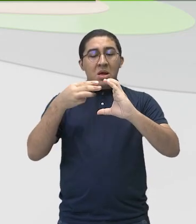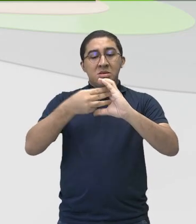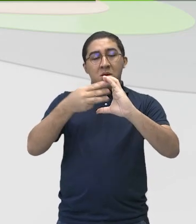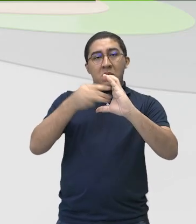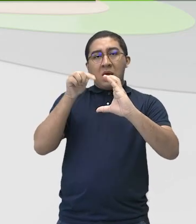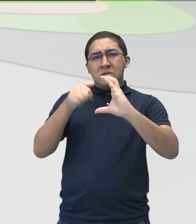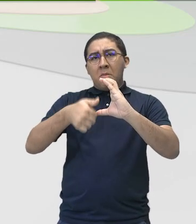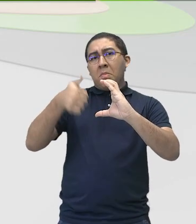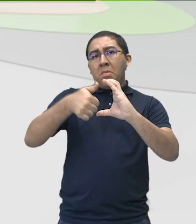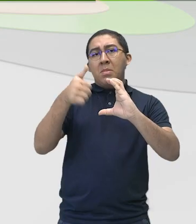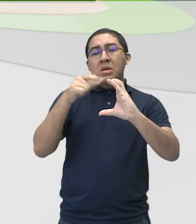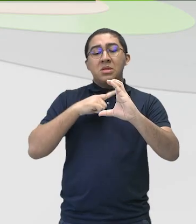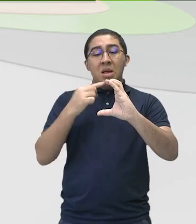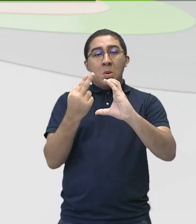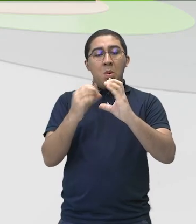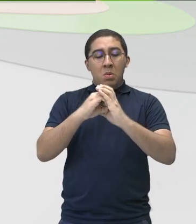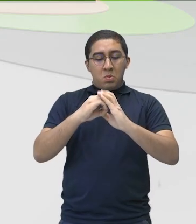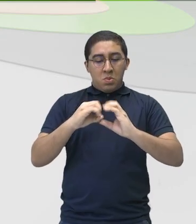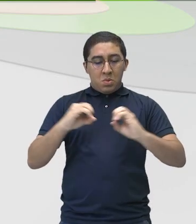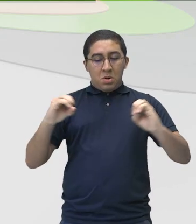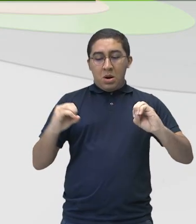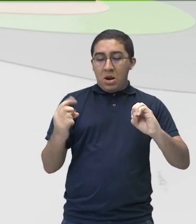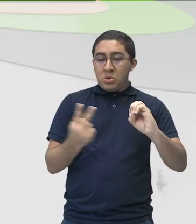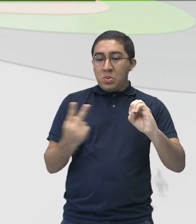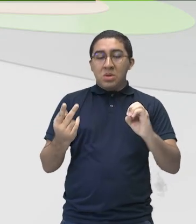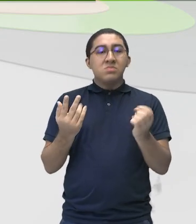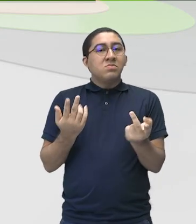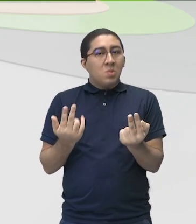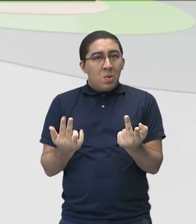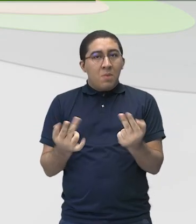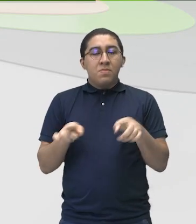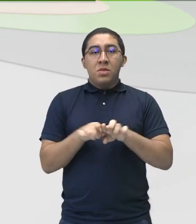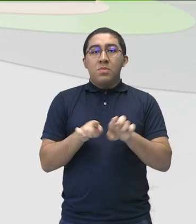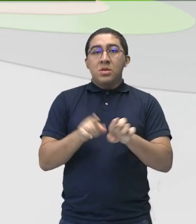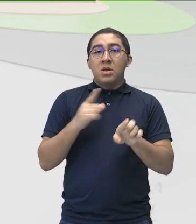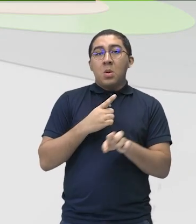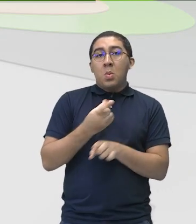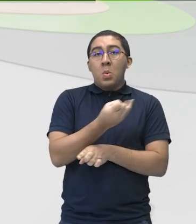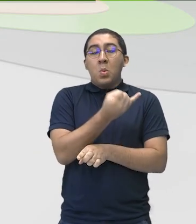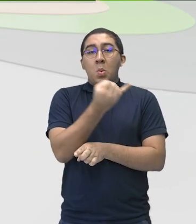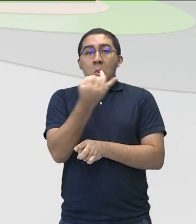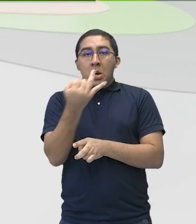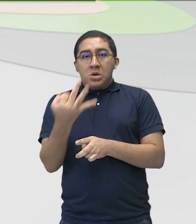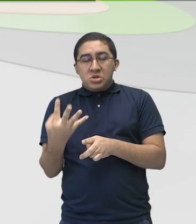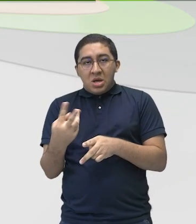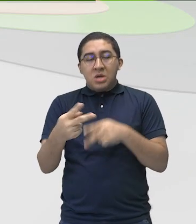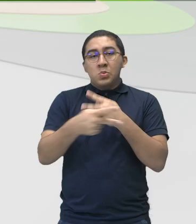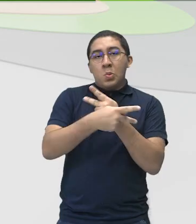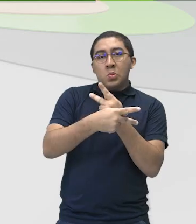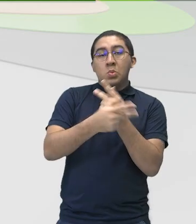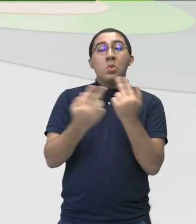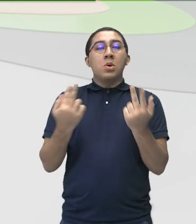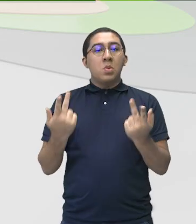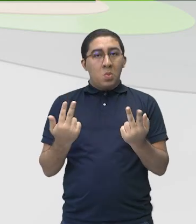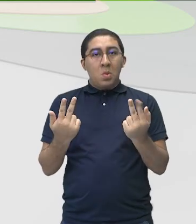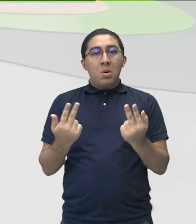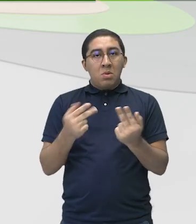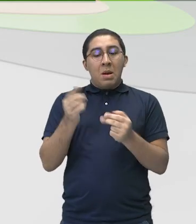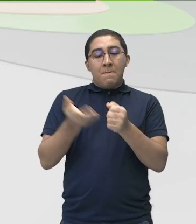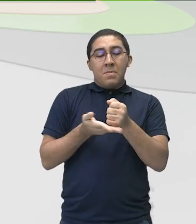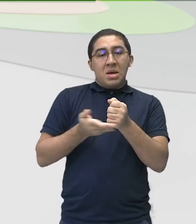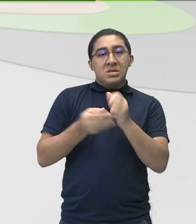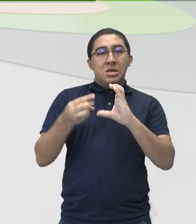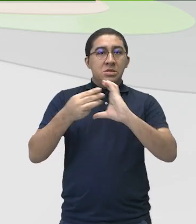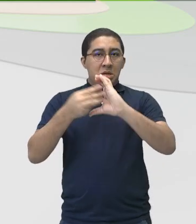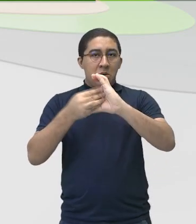precursora. E ela apresenta, então, às células filhas o mesmo número de cromossomos que a célula original que